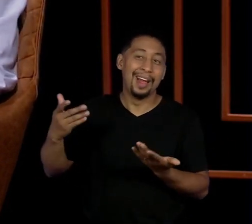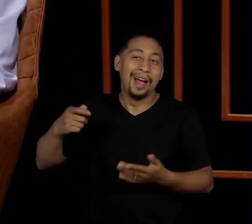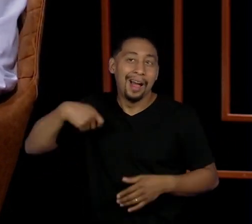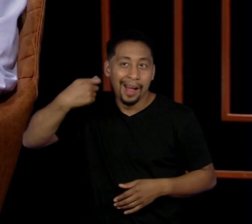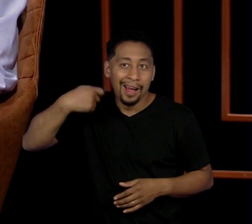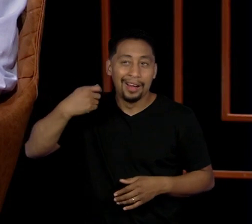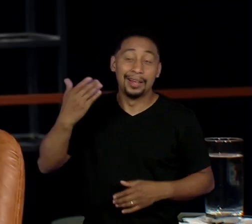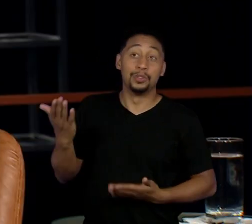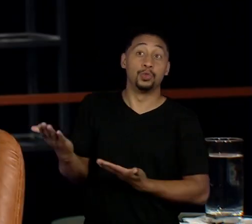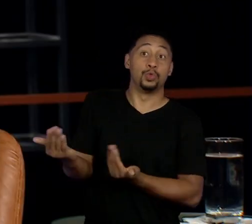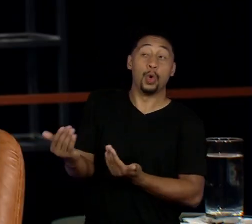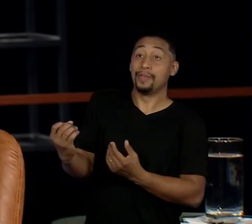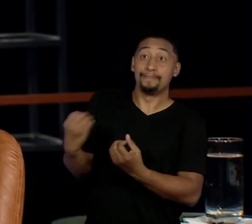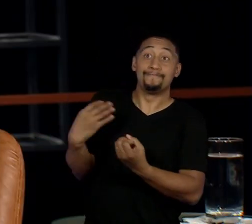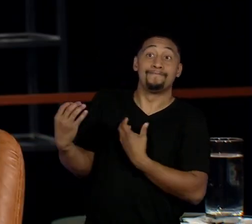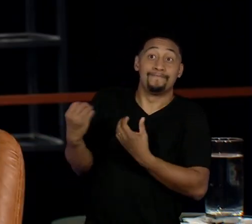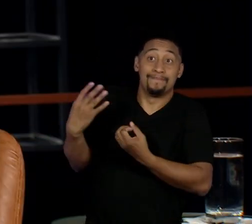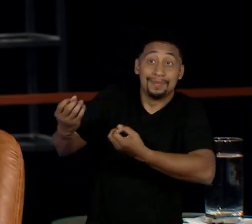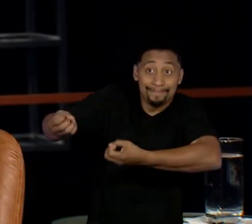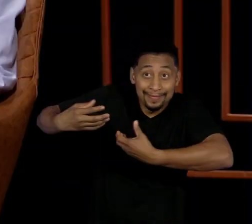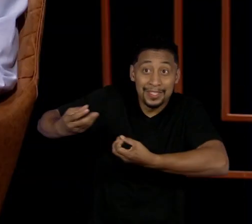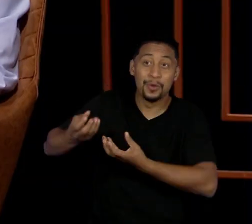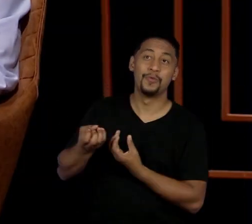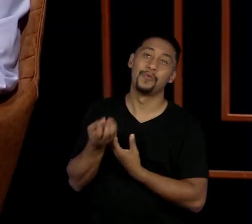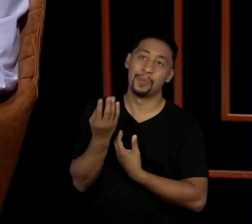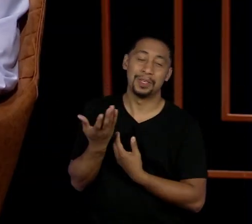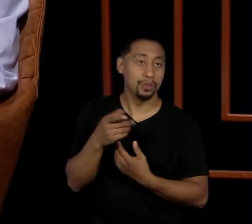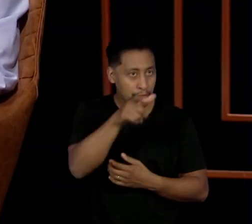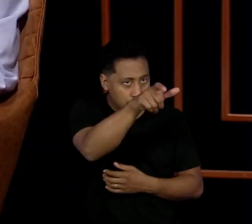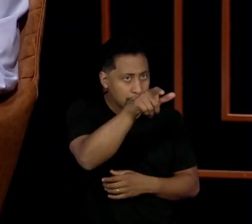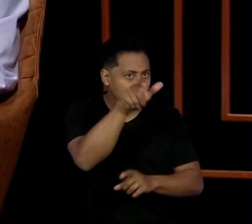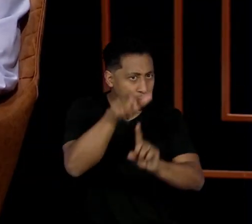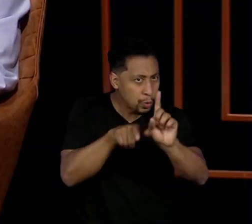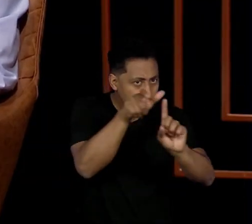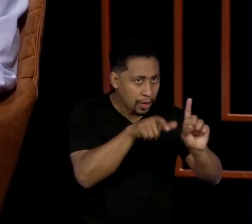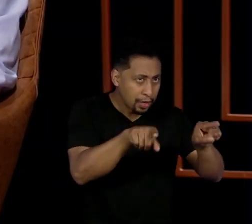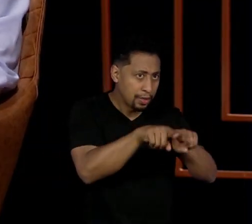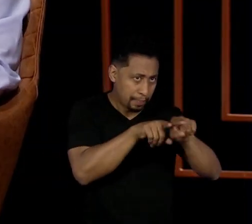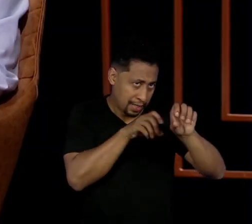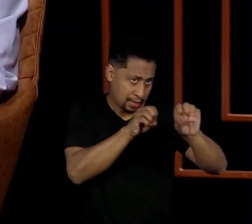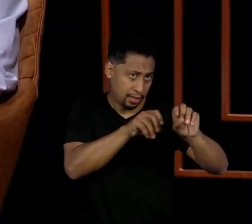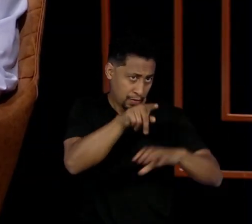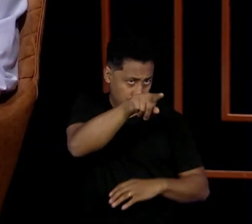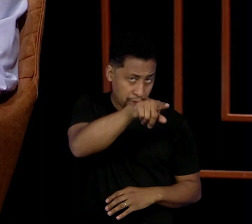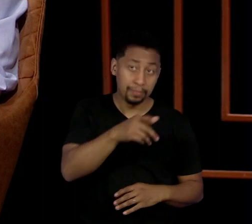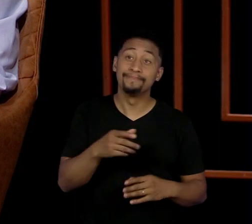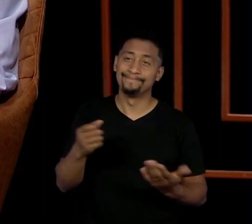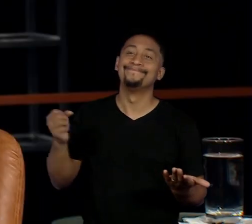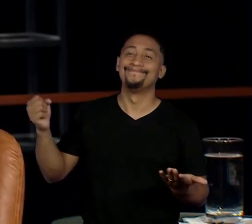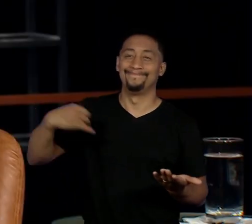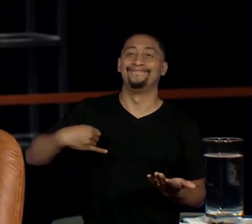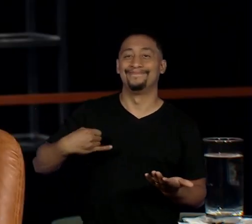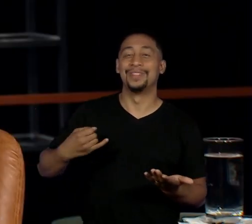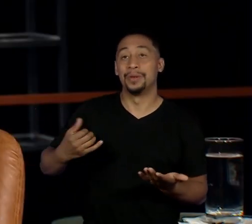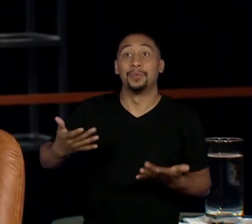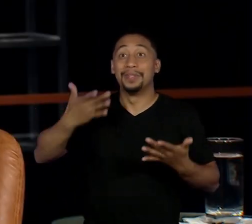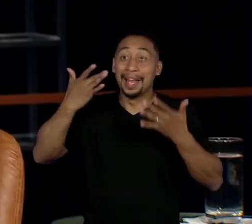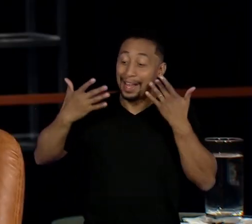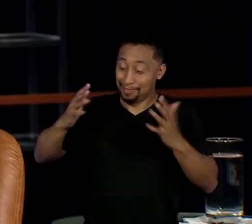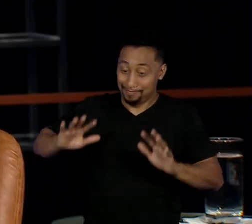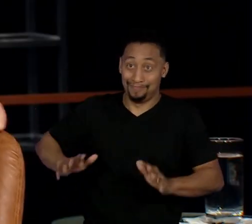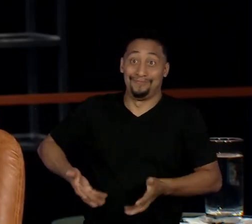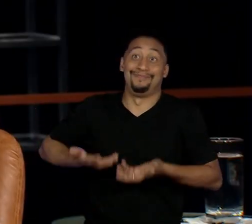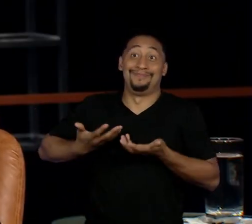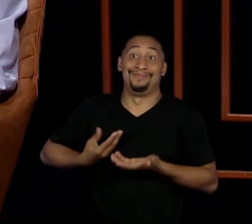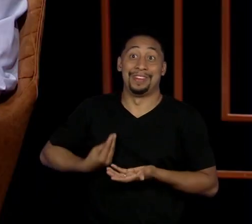ligado. E com os personagens que você faz também, né? Ah, personagem sempre. O teatro me salvou, né? Vamos falar sobre isso, esse